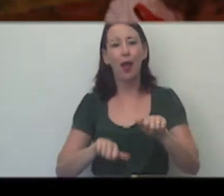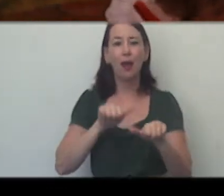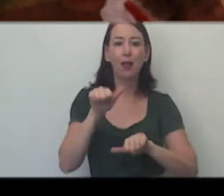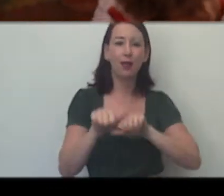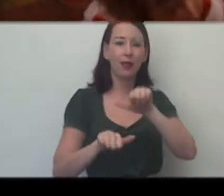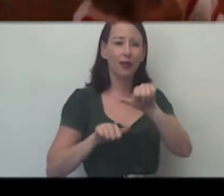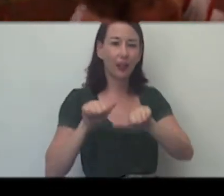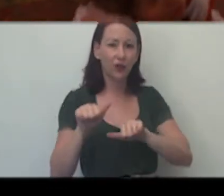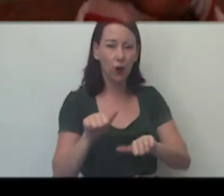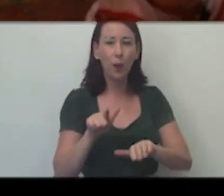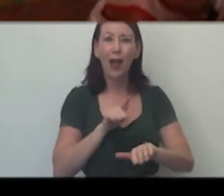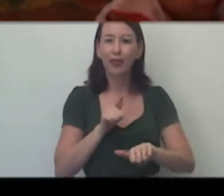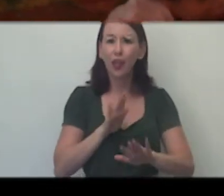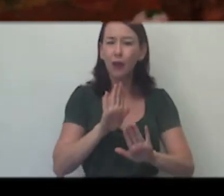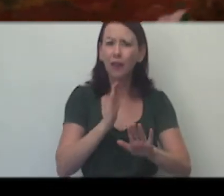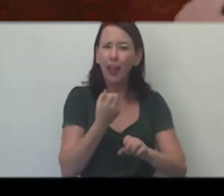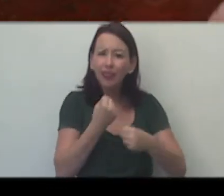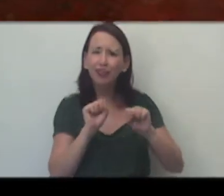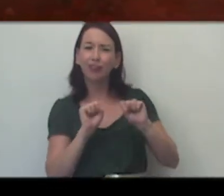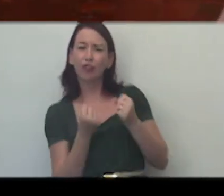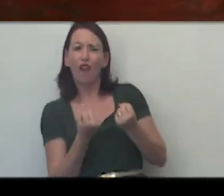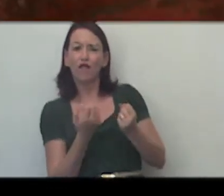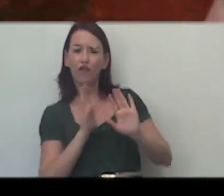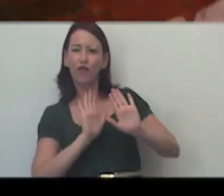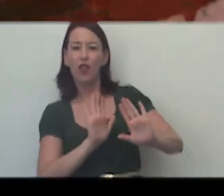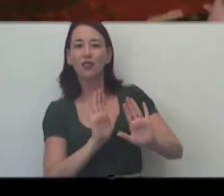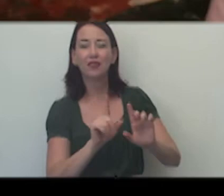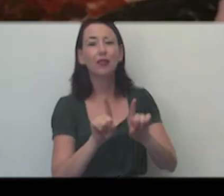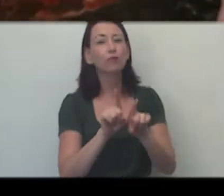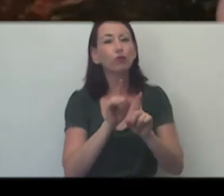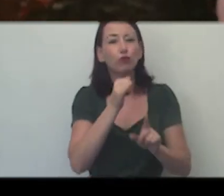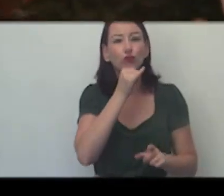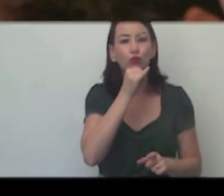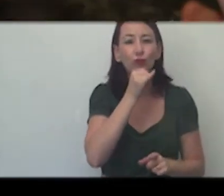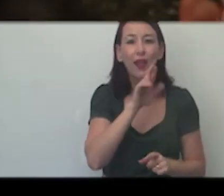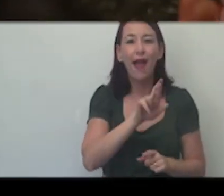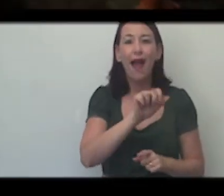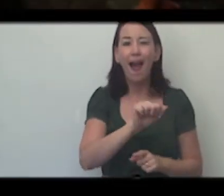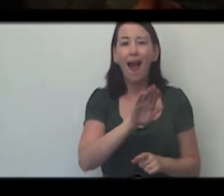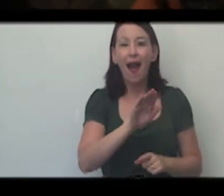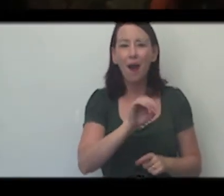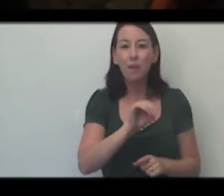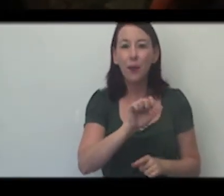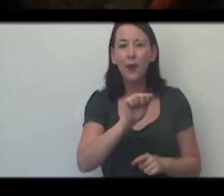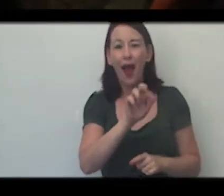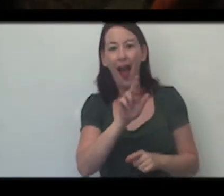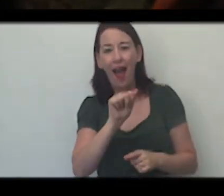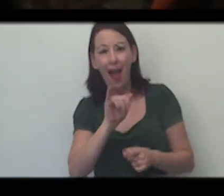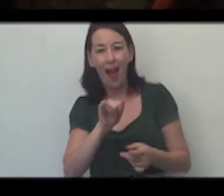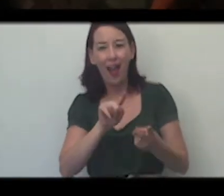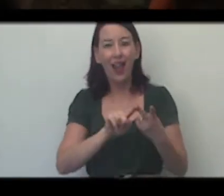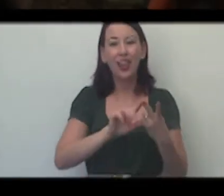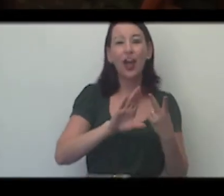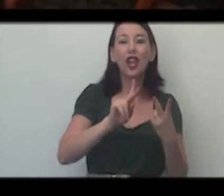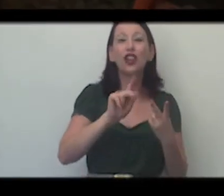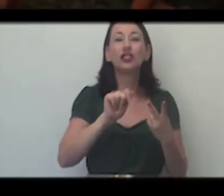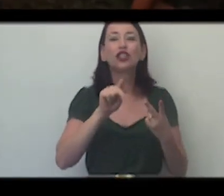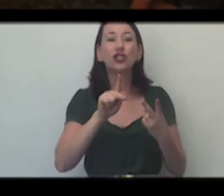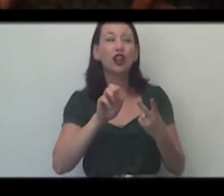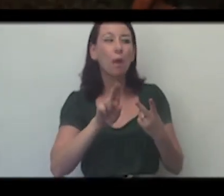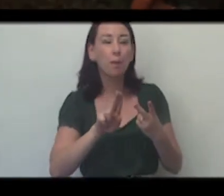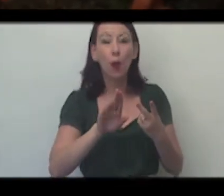em ataque e defesa, como o caso de rabo de arraia, chapéu de couro,